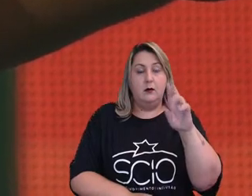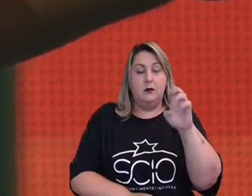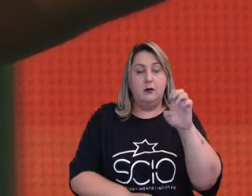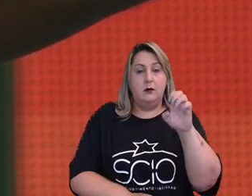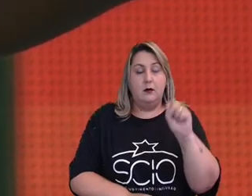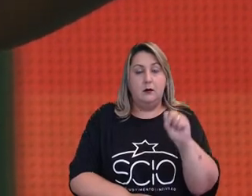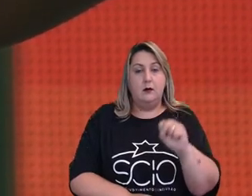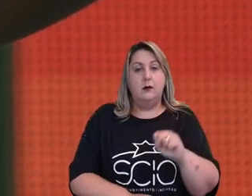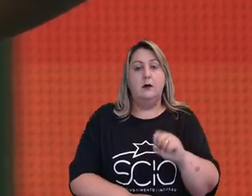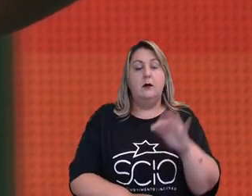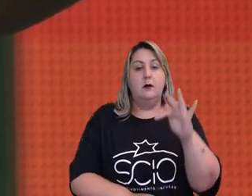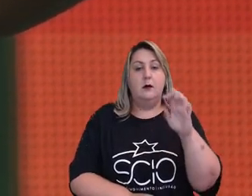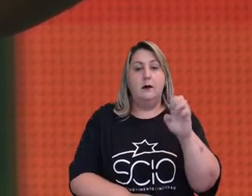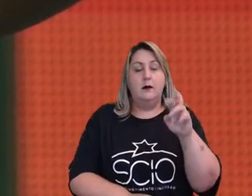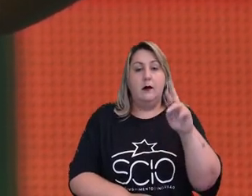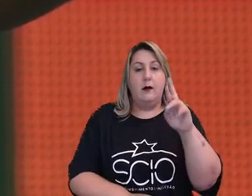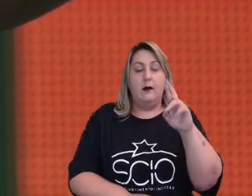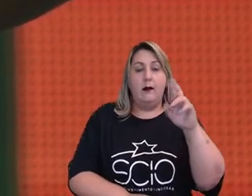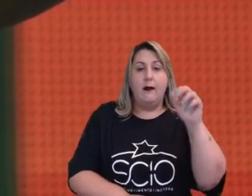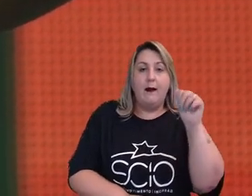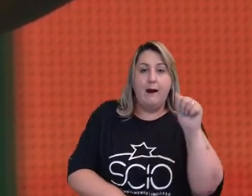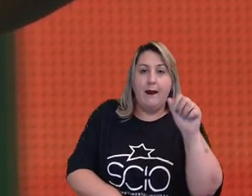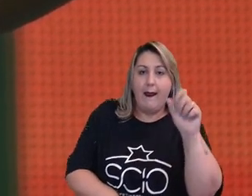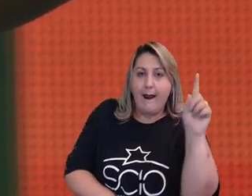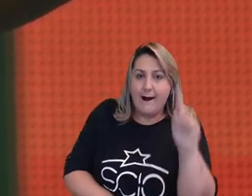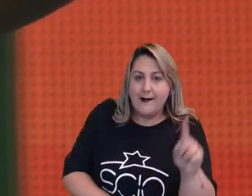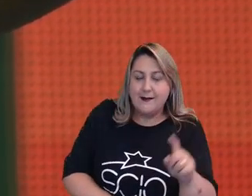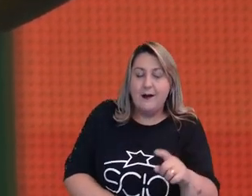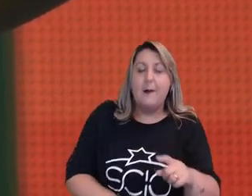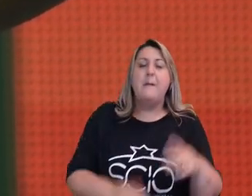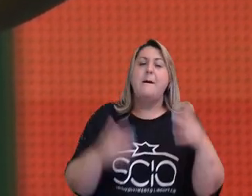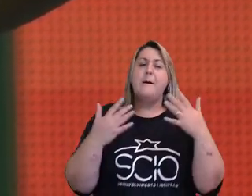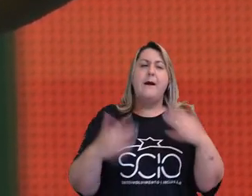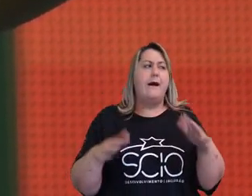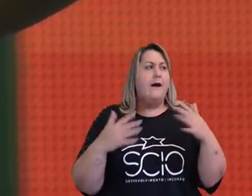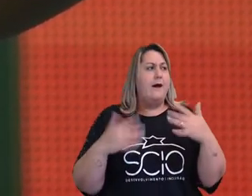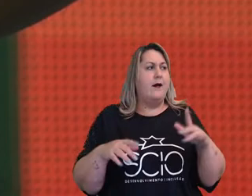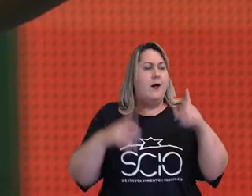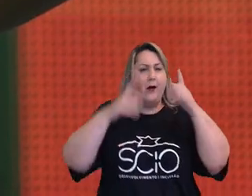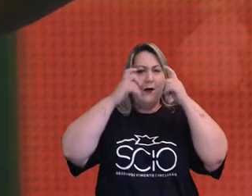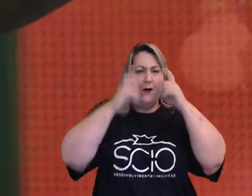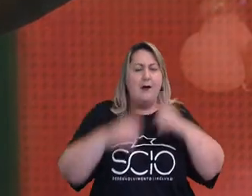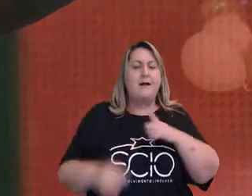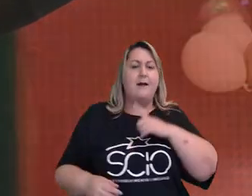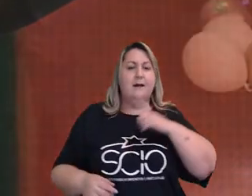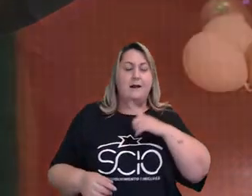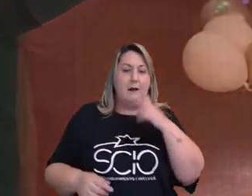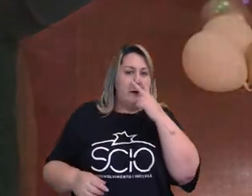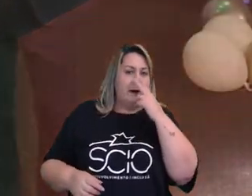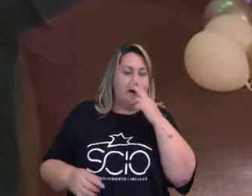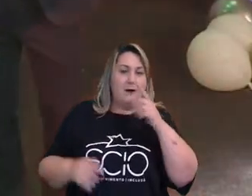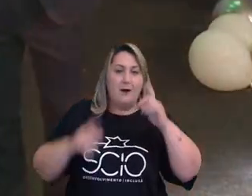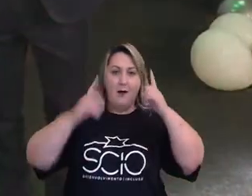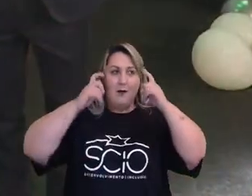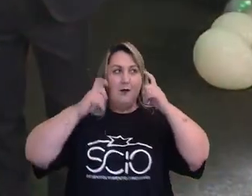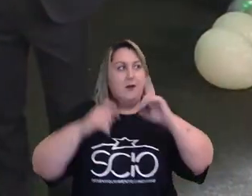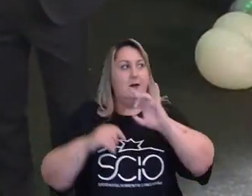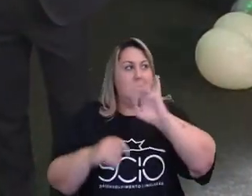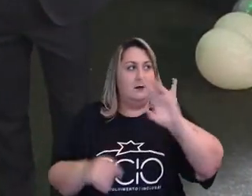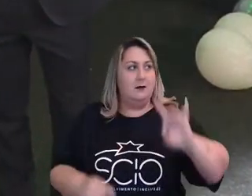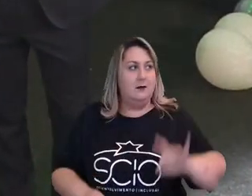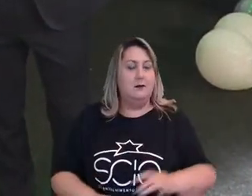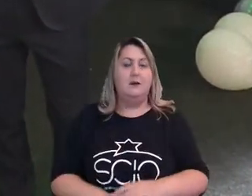Bruno Rodrigues Ferraz. Bruno, parabéns, Bruno. Mandou uma foto. Vai, daqui a pouquinho vai estar aparecendo as fotos de vocês.